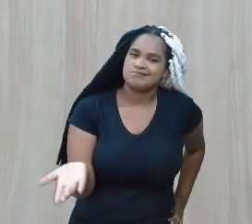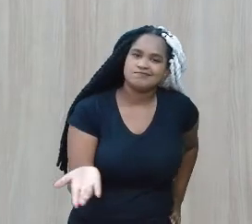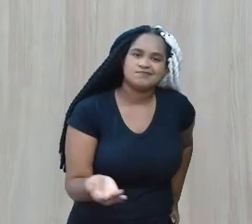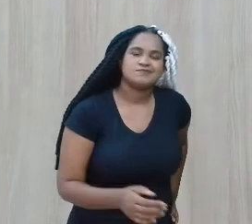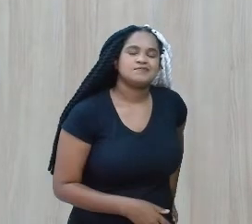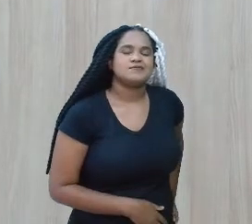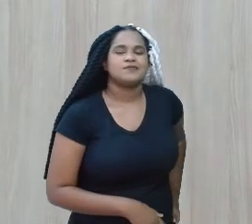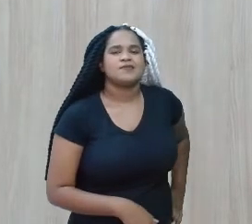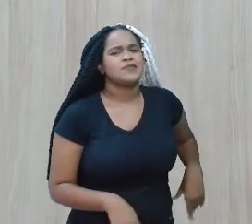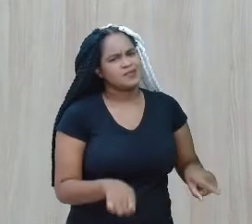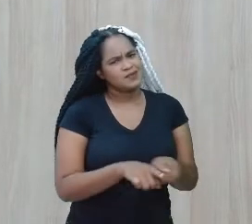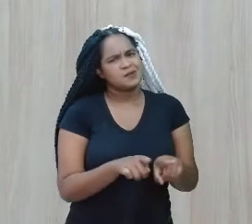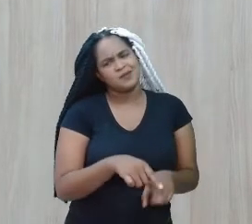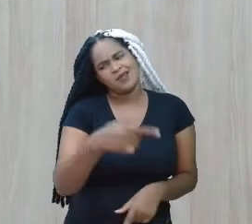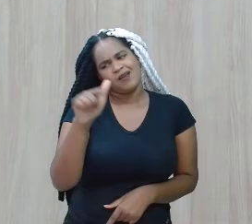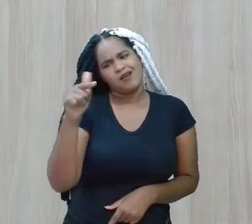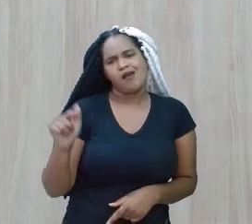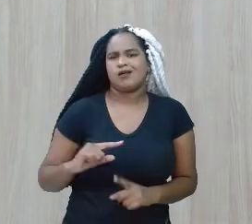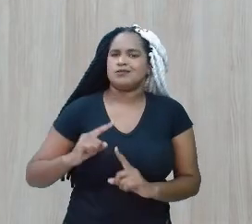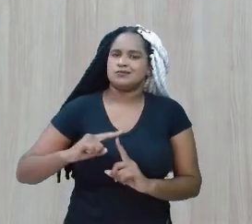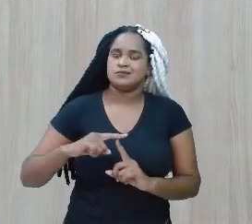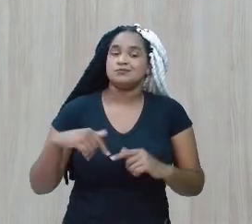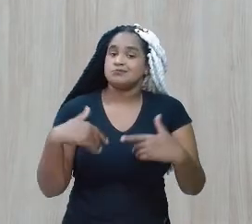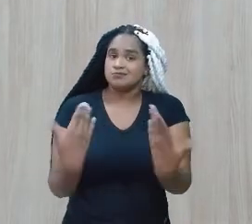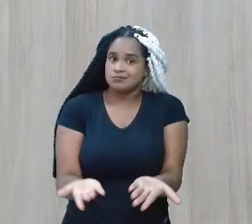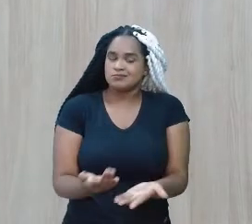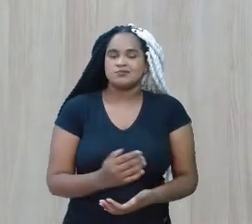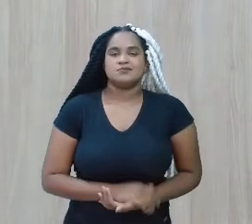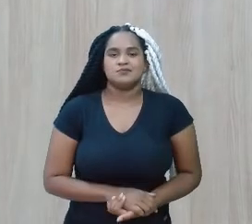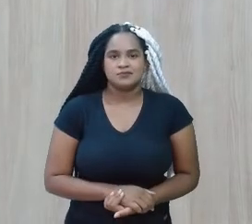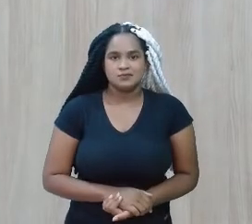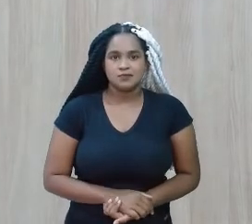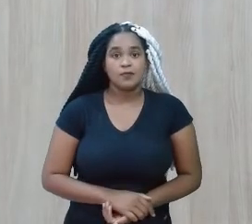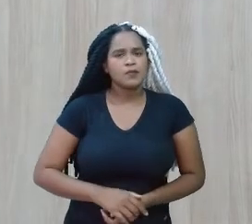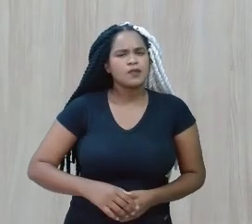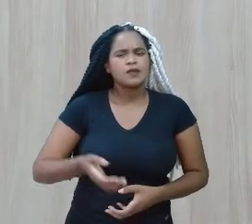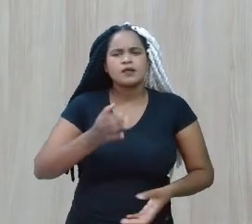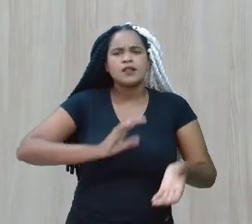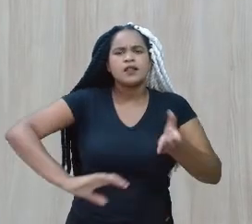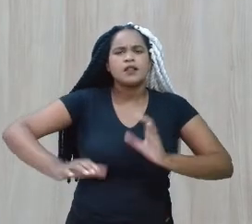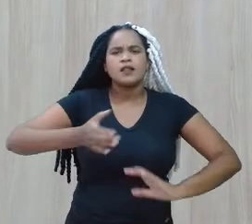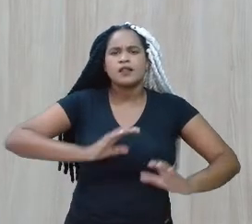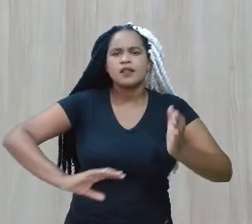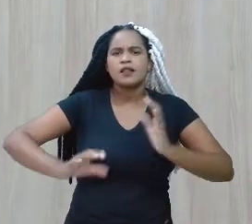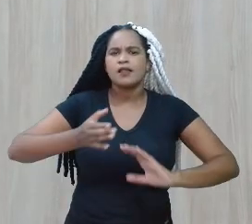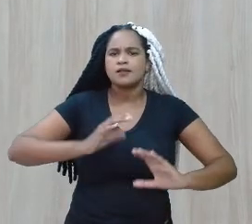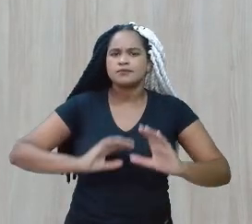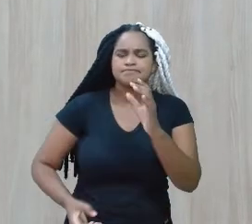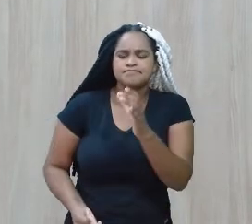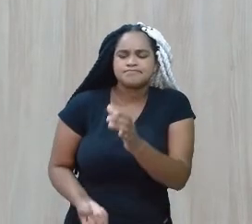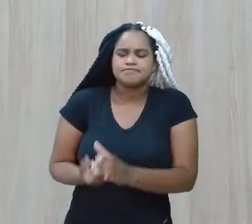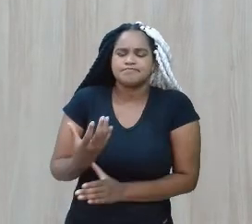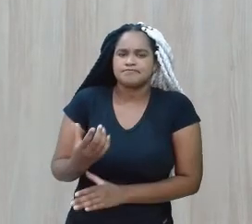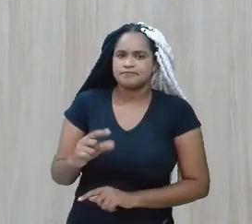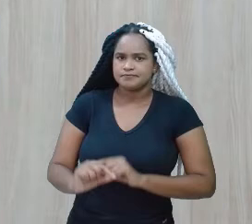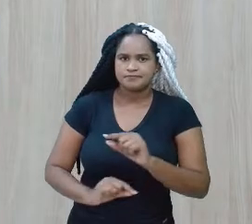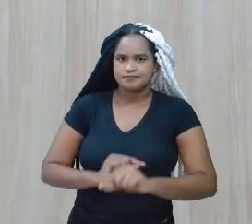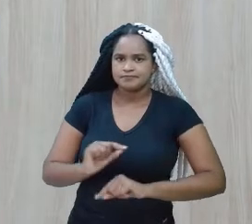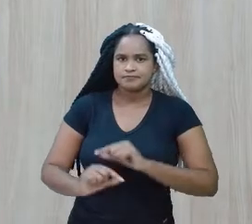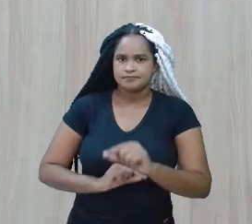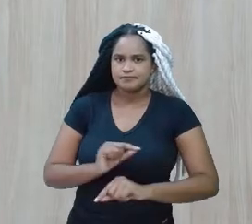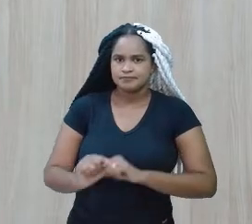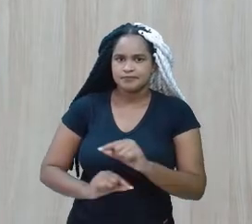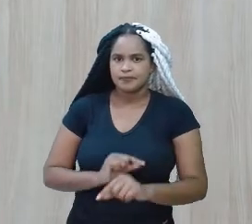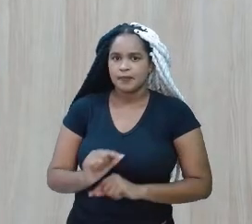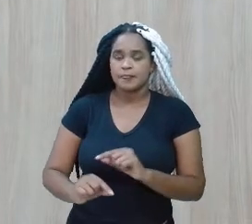não é? E outras misturadas. Então, não é? Essa lenda foi construída em cima de